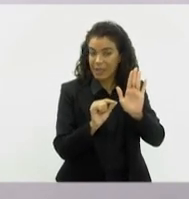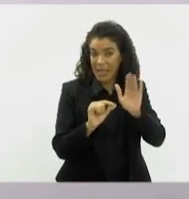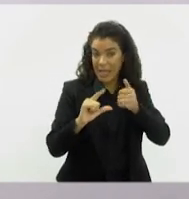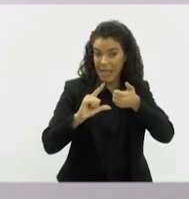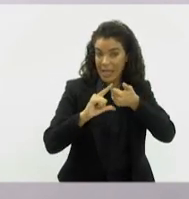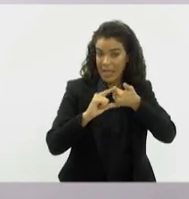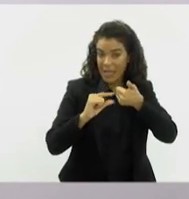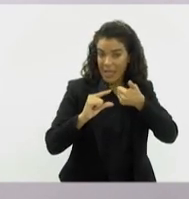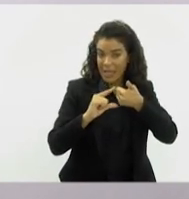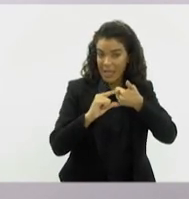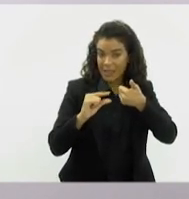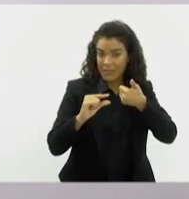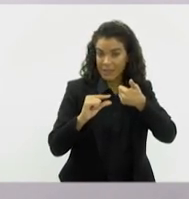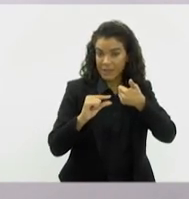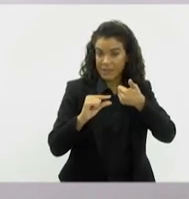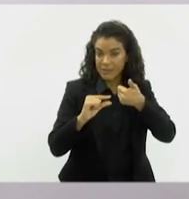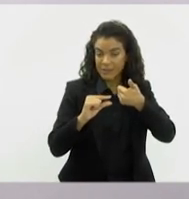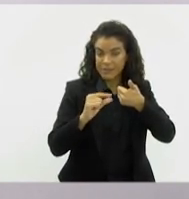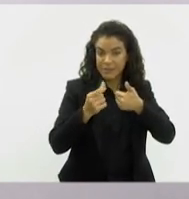artigo